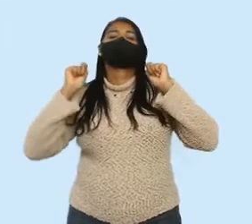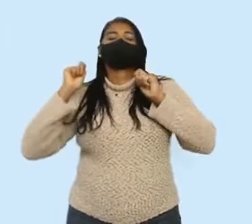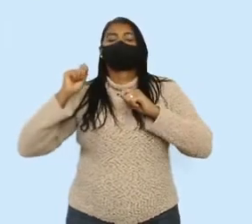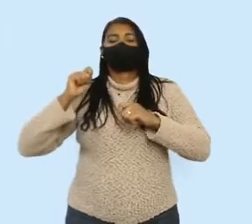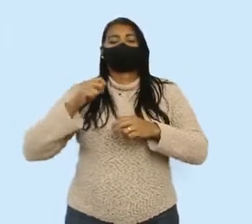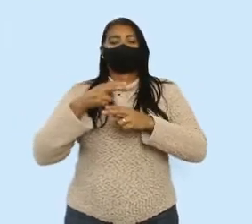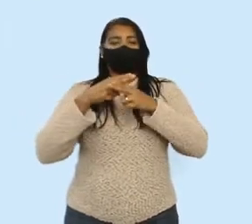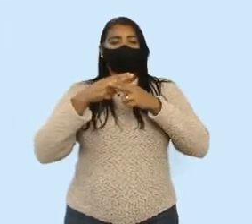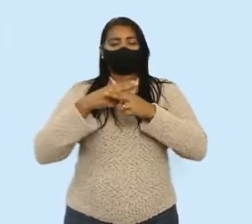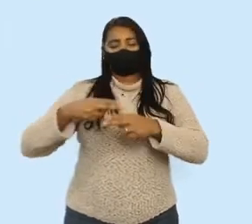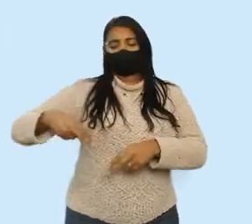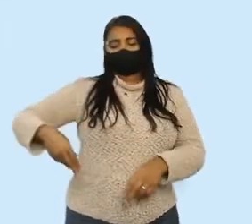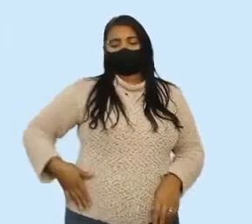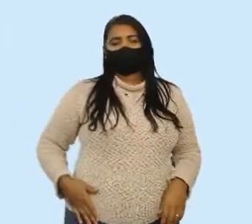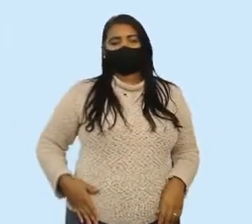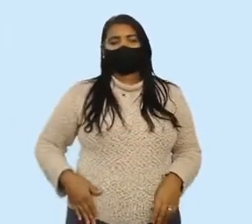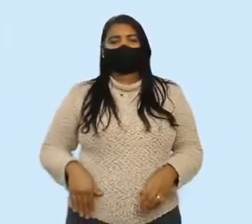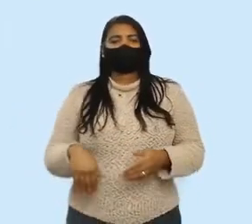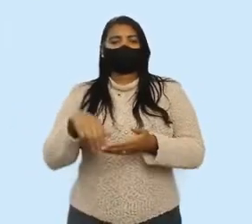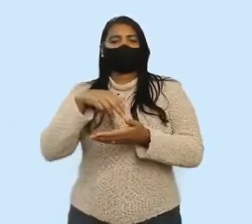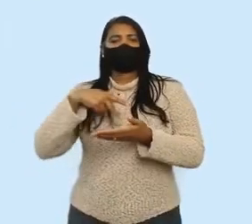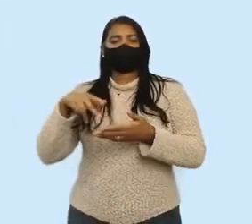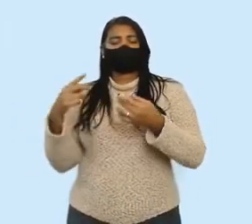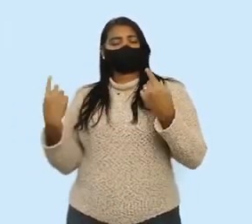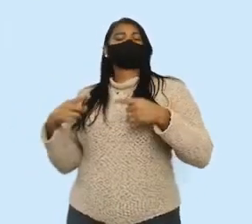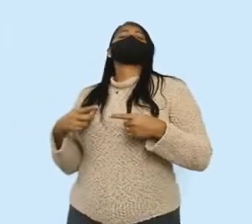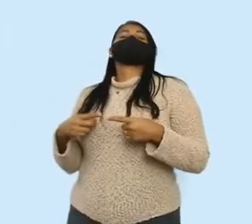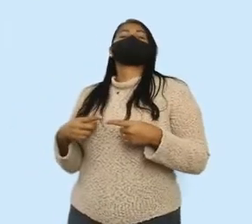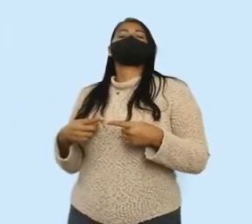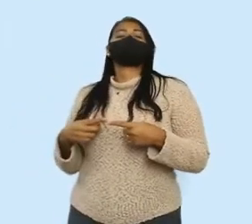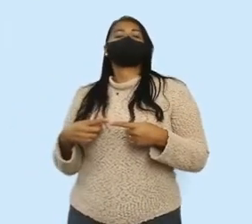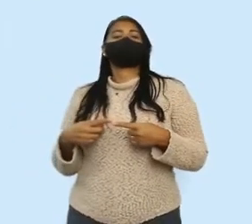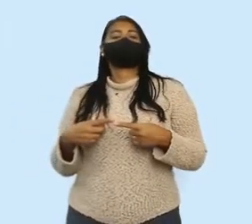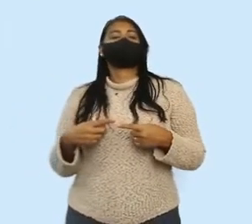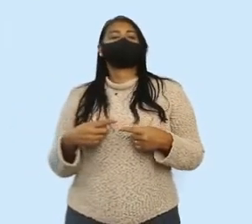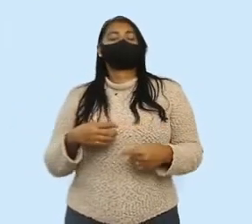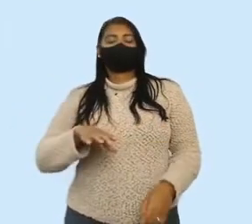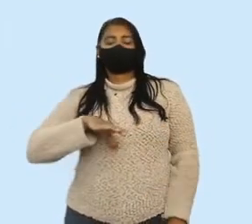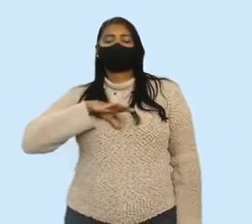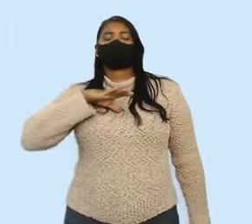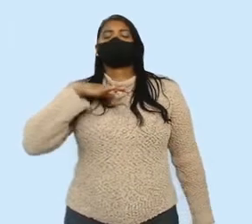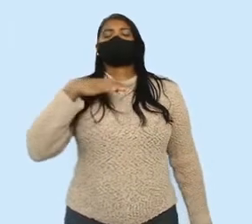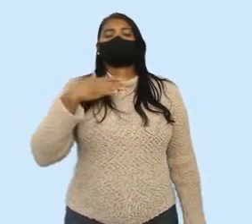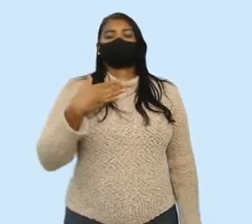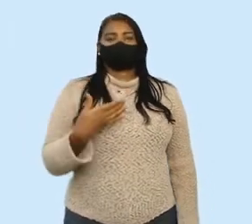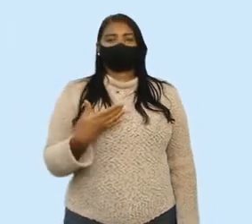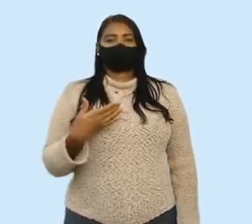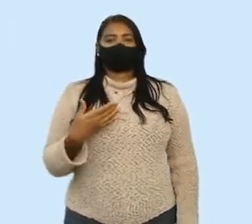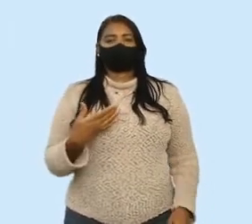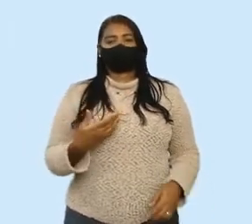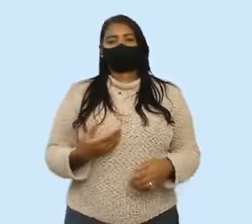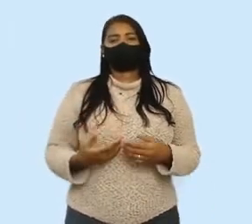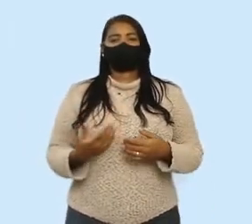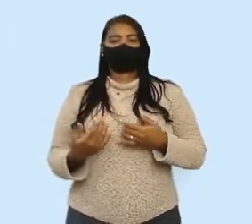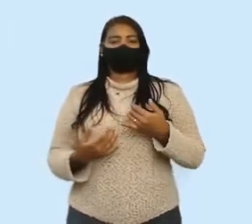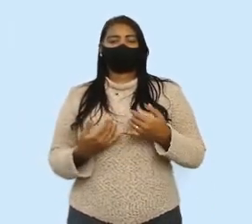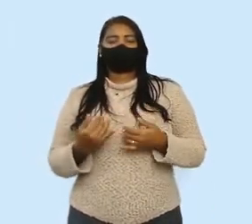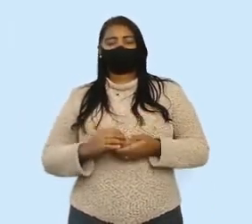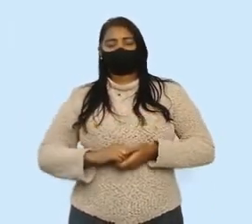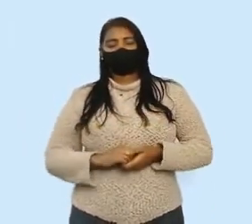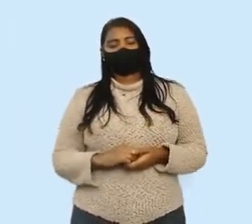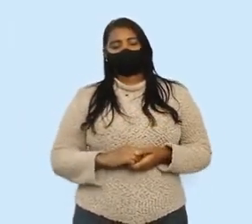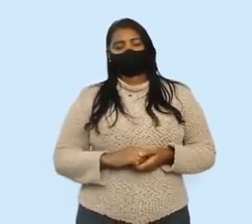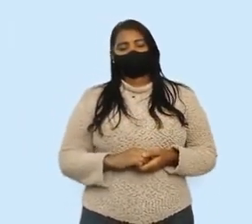bolso. Eu passo gingando, provoco e desafio. Eu tenho orgulho em ser tão vadio. Então a